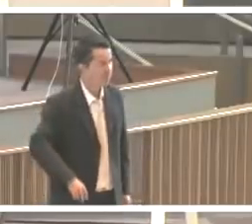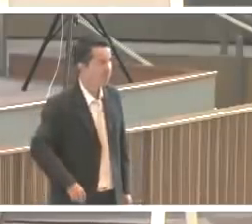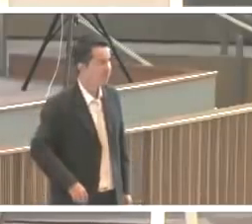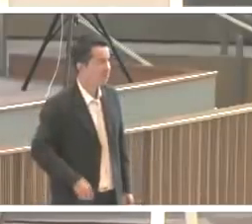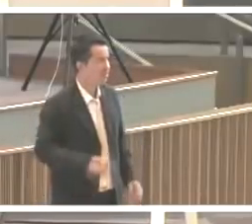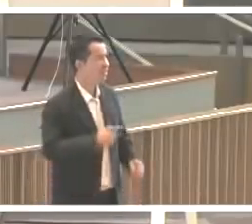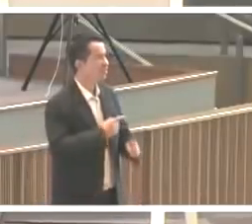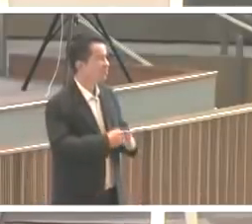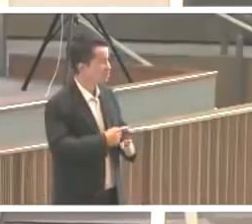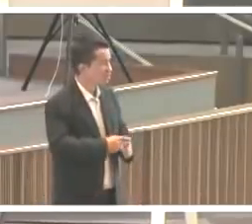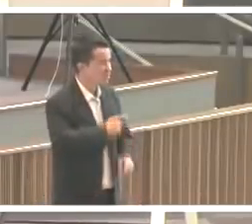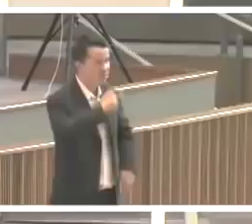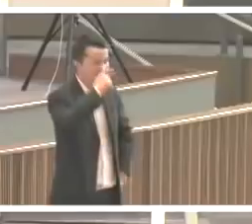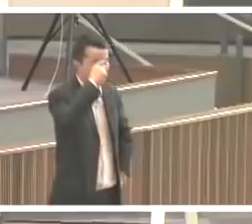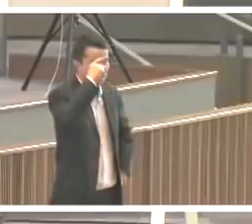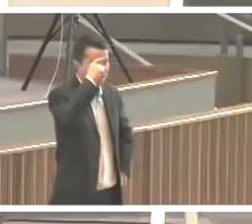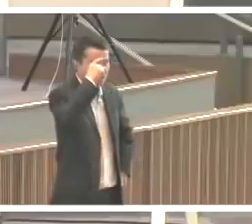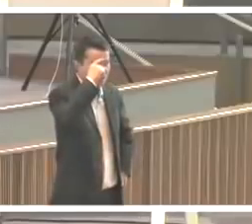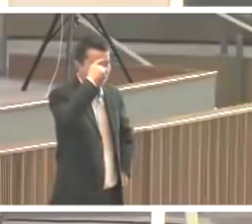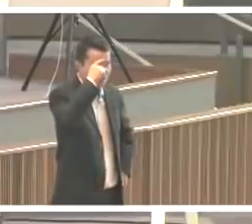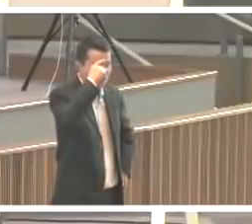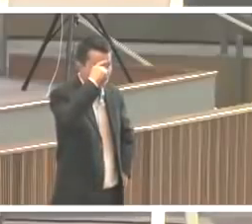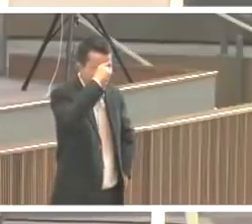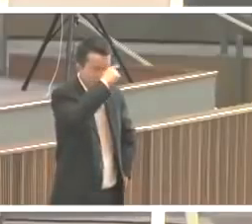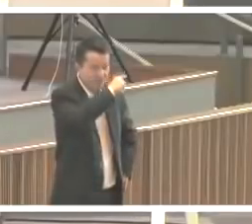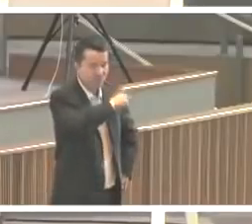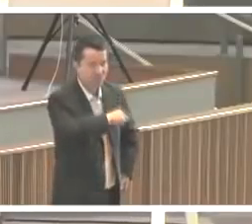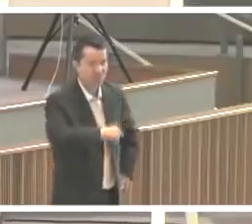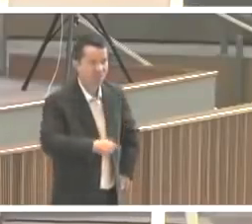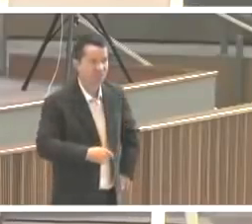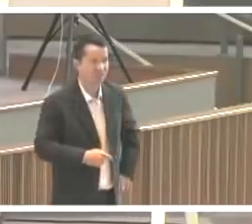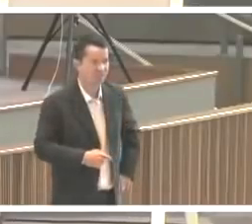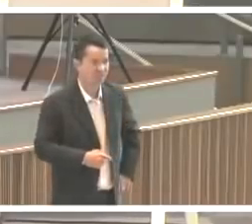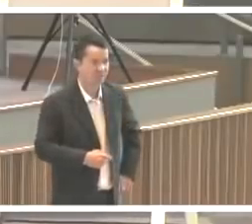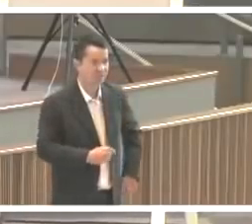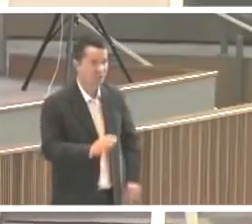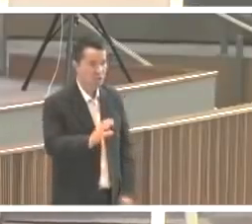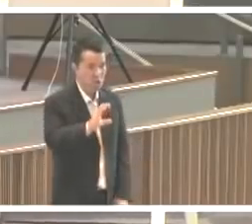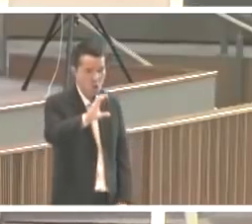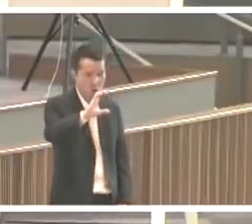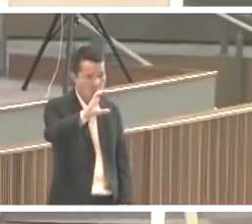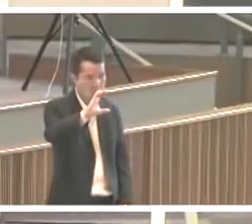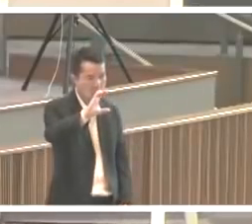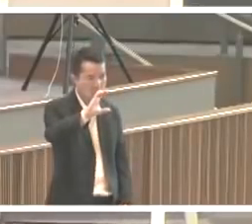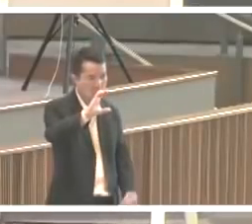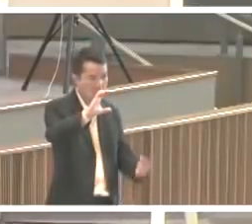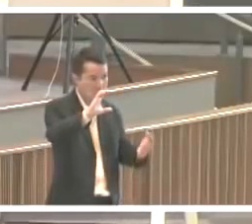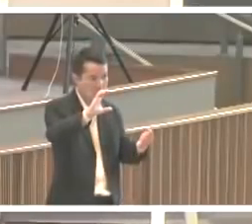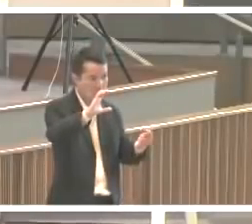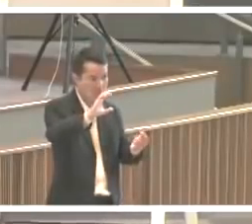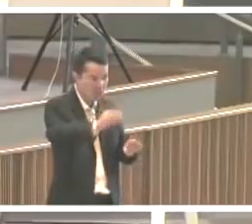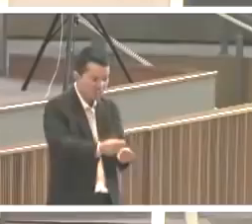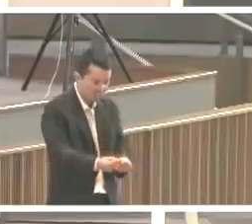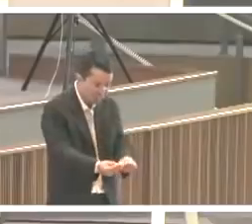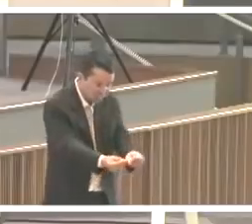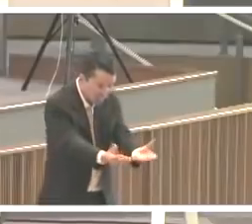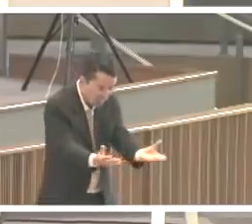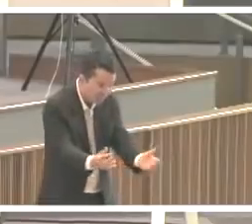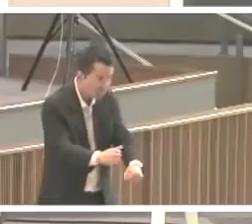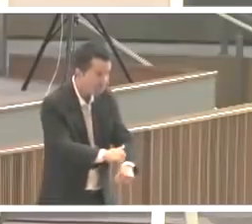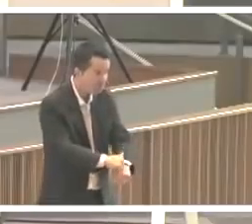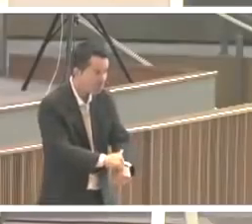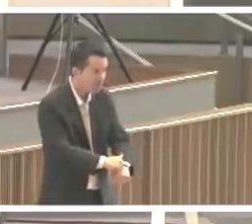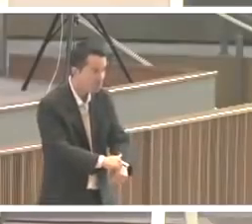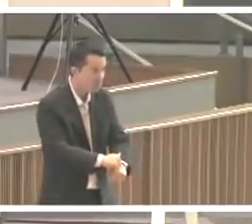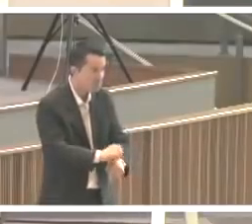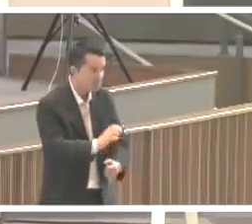E sabe, muitas vezes nós não tomamos as decisões que Deus pede à nossa vida, porque nos parecem